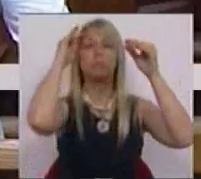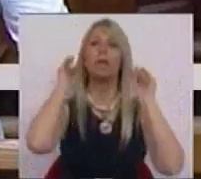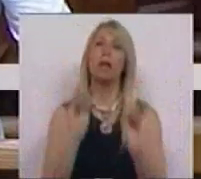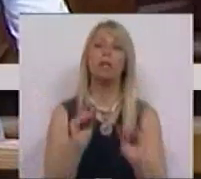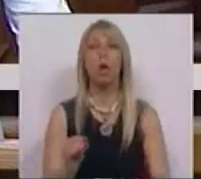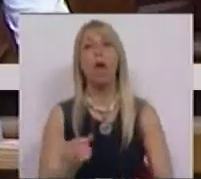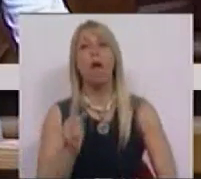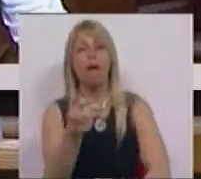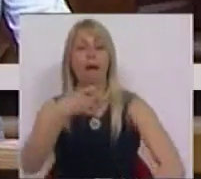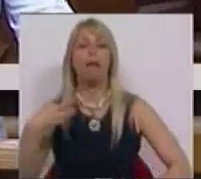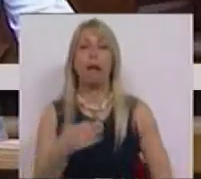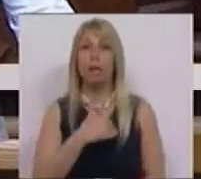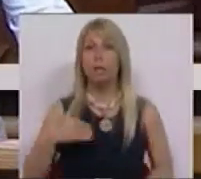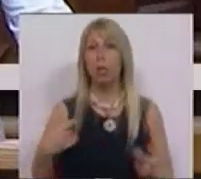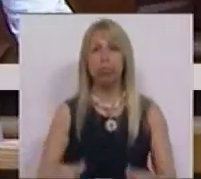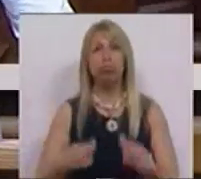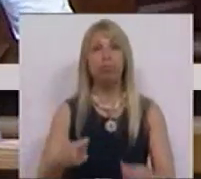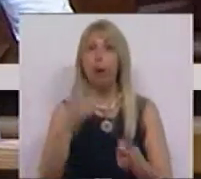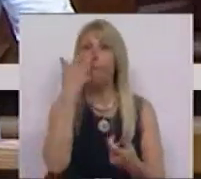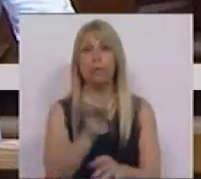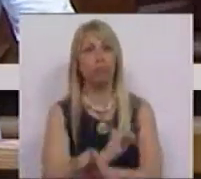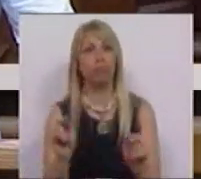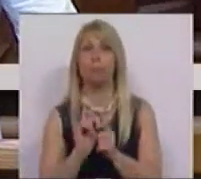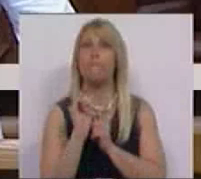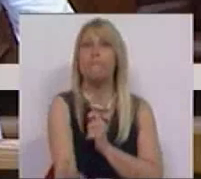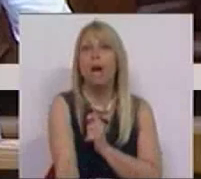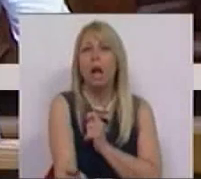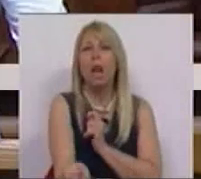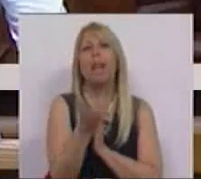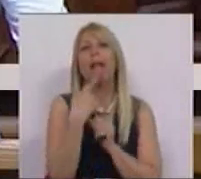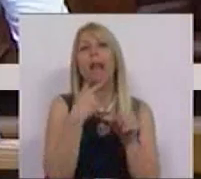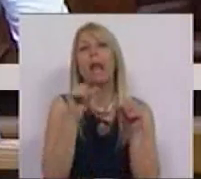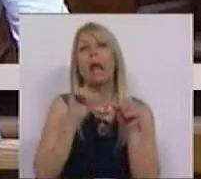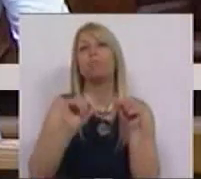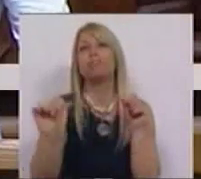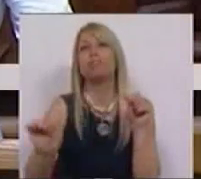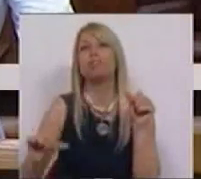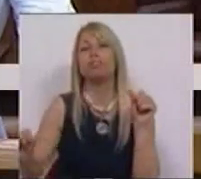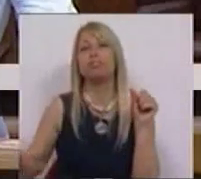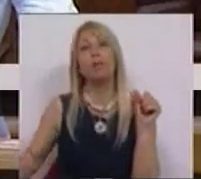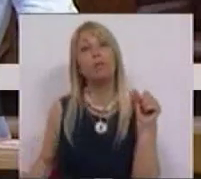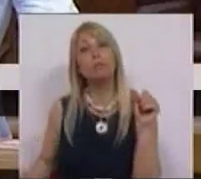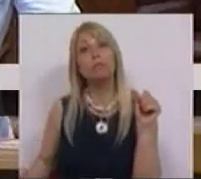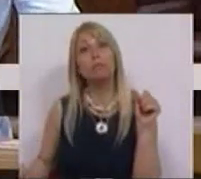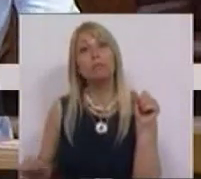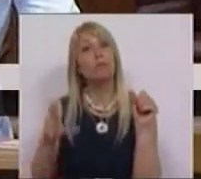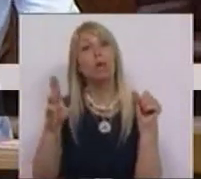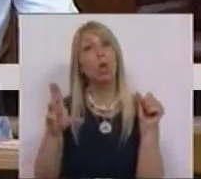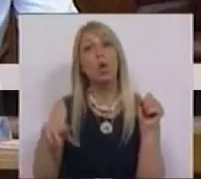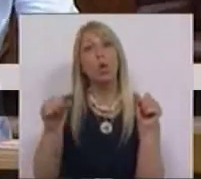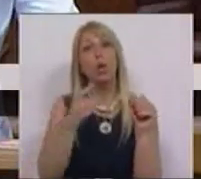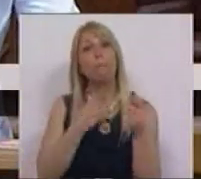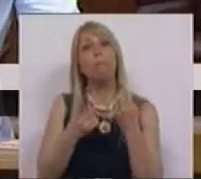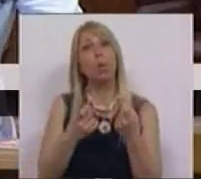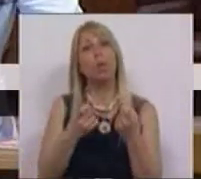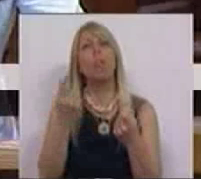saúde é dispendiosa e as pensões não são sustentáveis. Uma lenga-lenga interminável para que nunca perguntemos quanto custa e